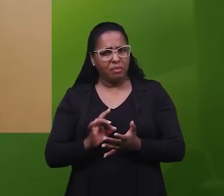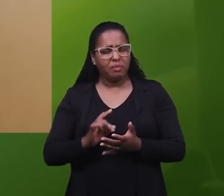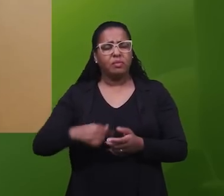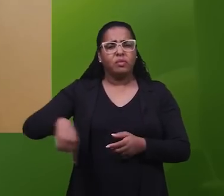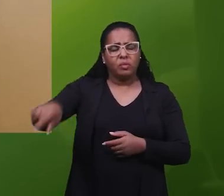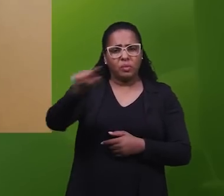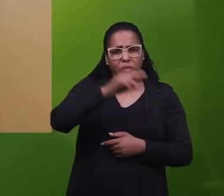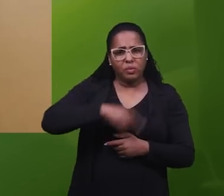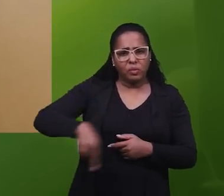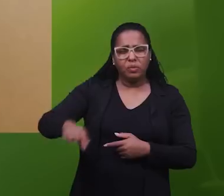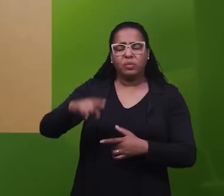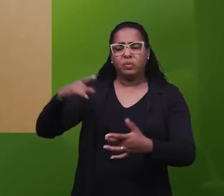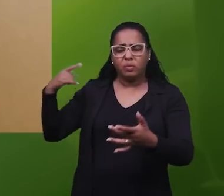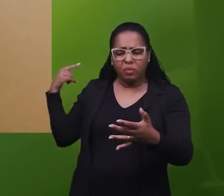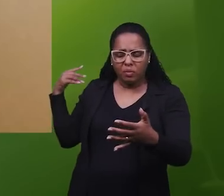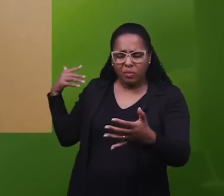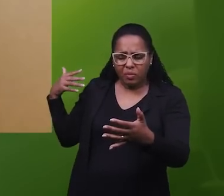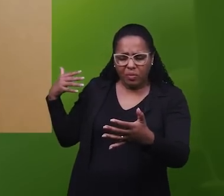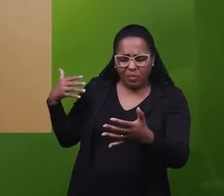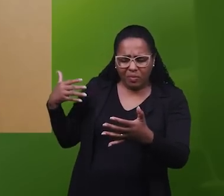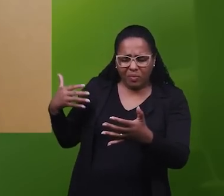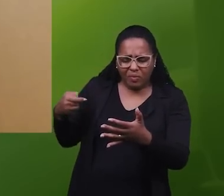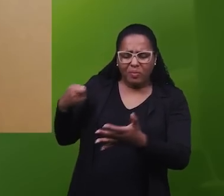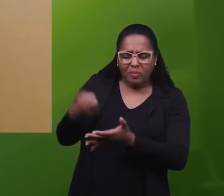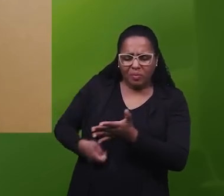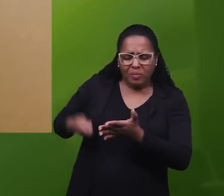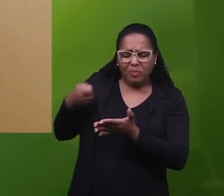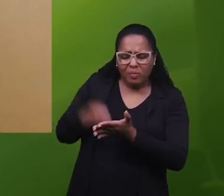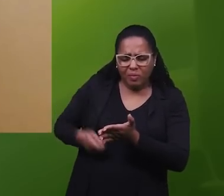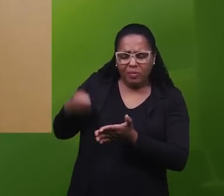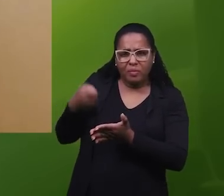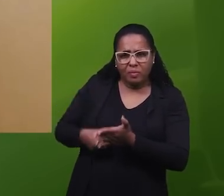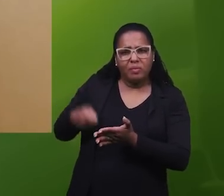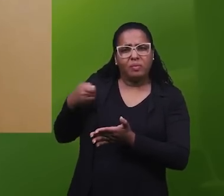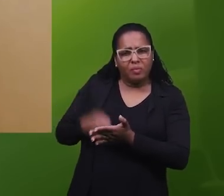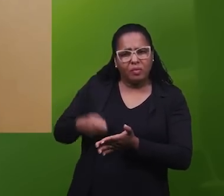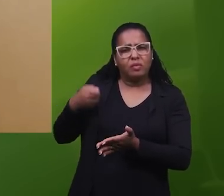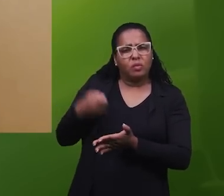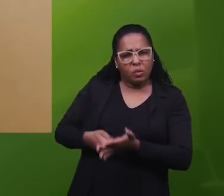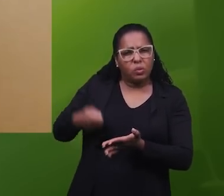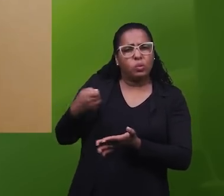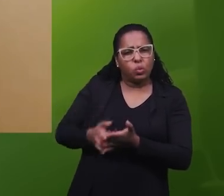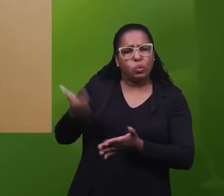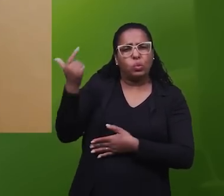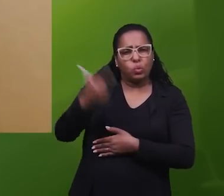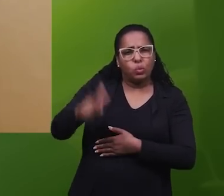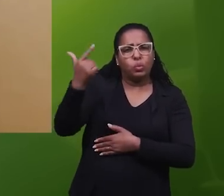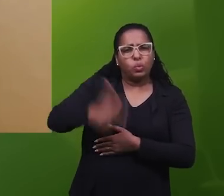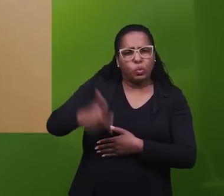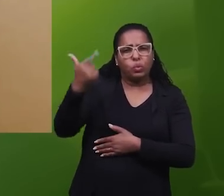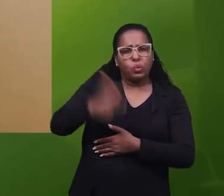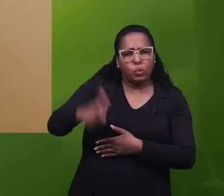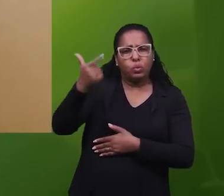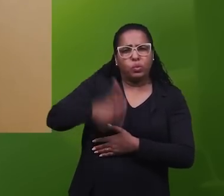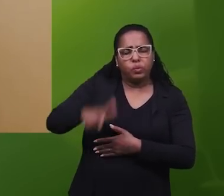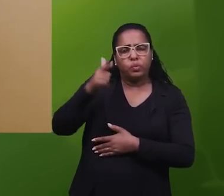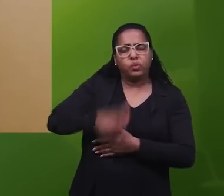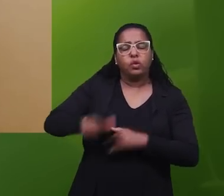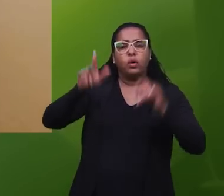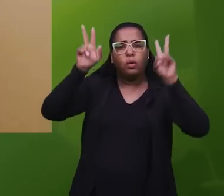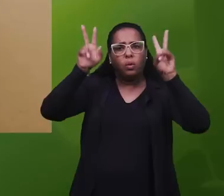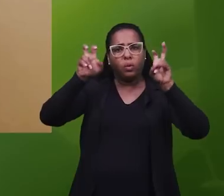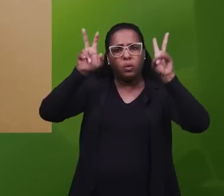tempo nós temos insistido, temos batido neste assunto, nesta